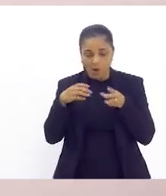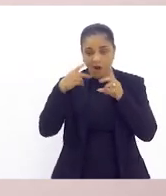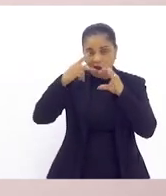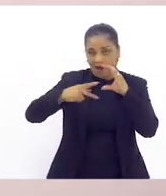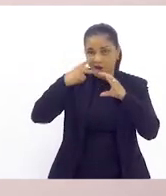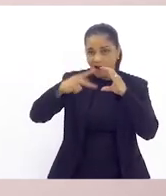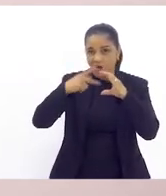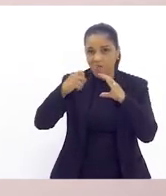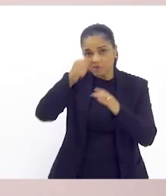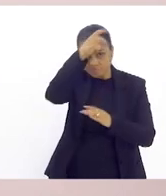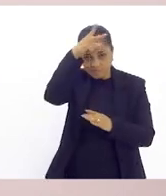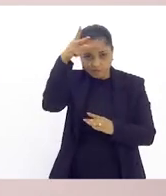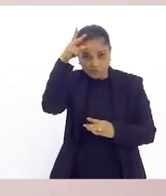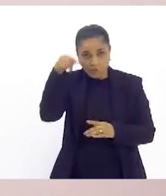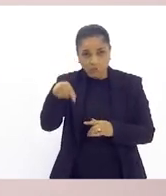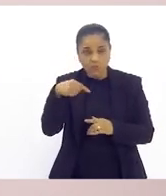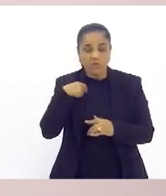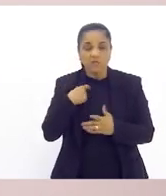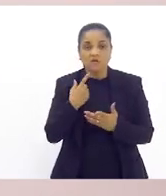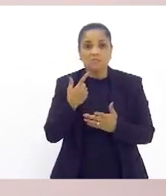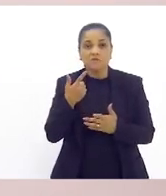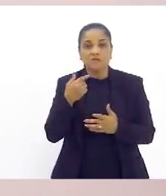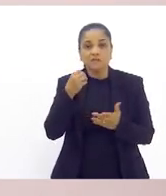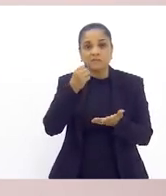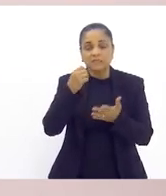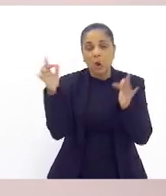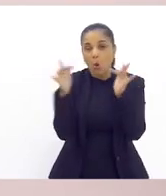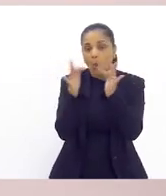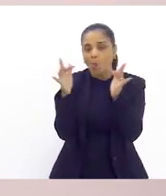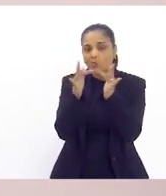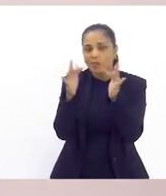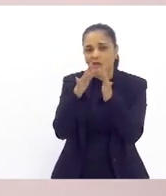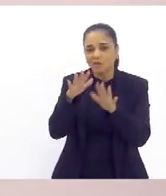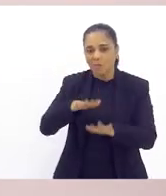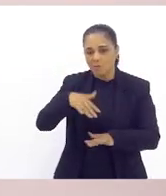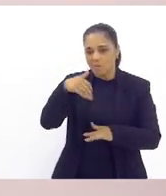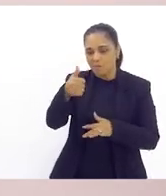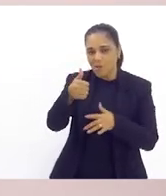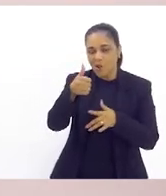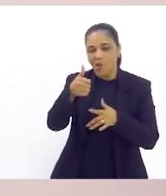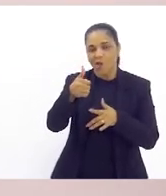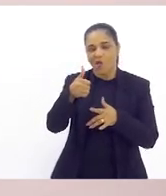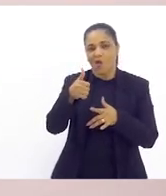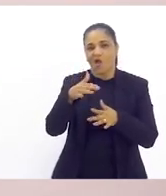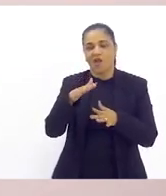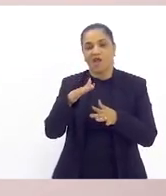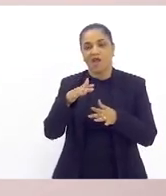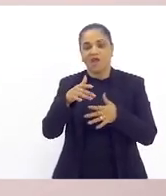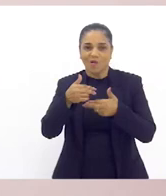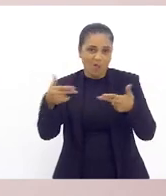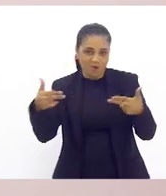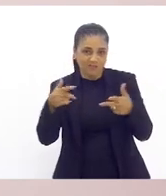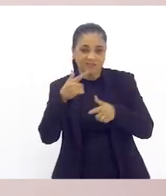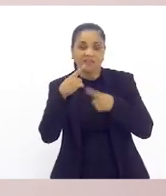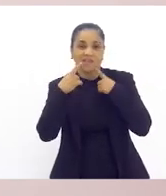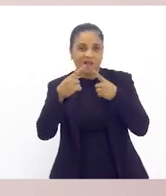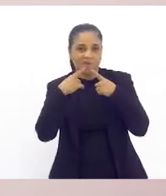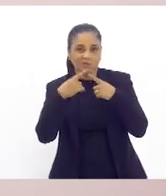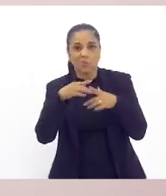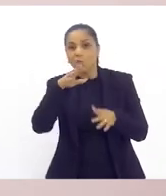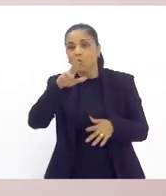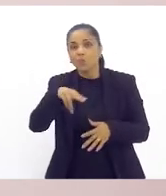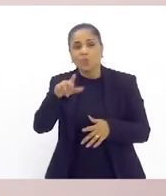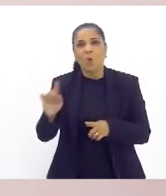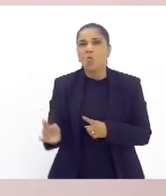Municipal um contato para poder reivindicar a melhorias e reclamações e nunca consegui só foi atendido